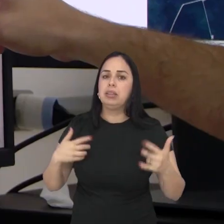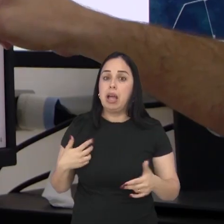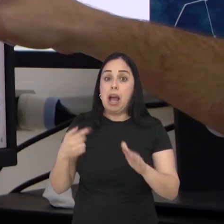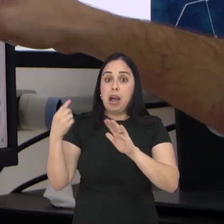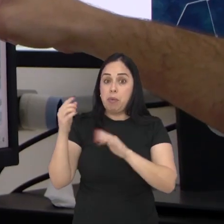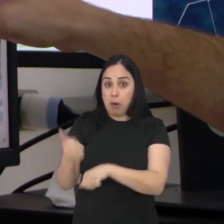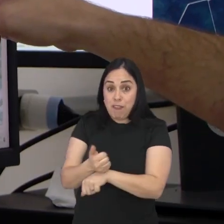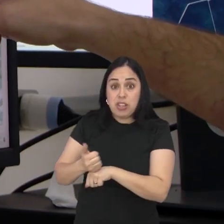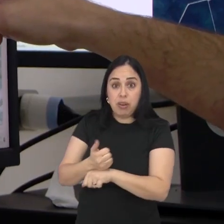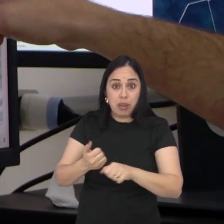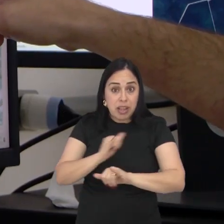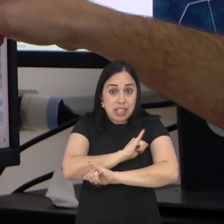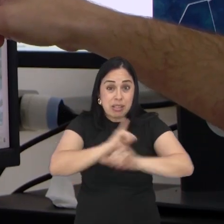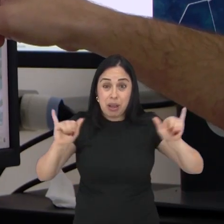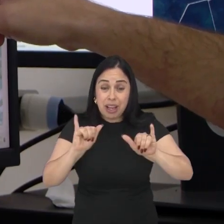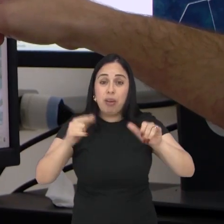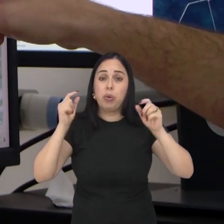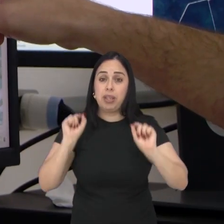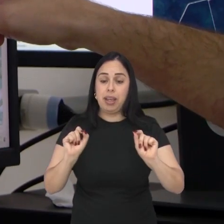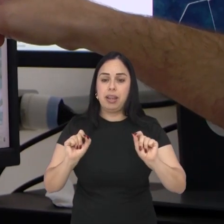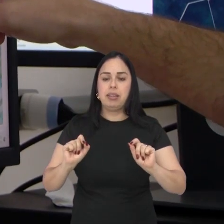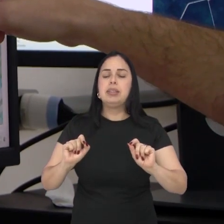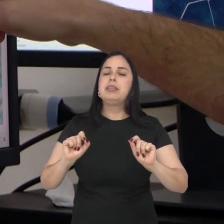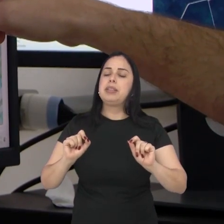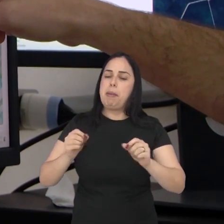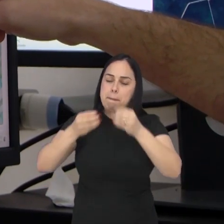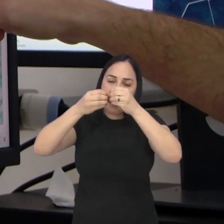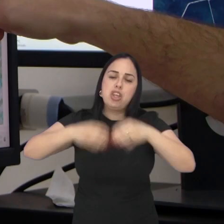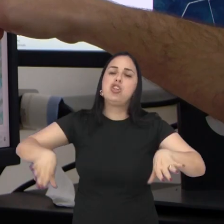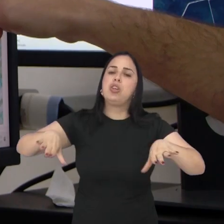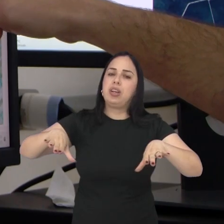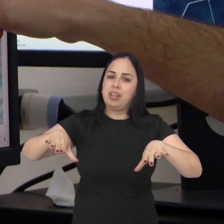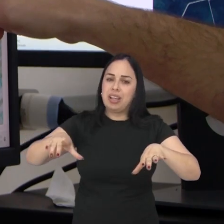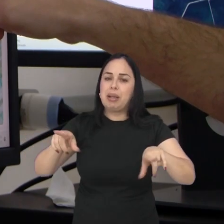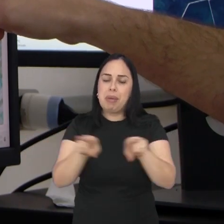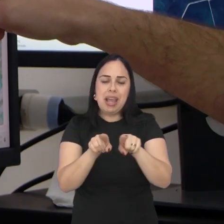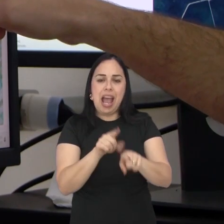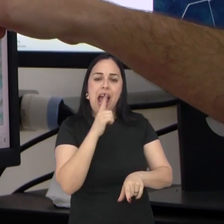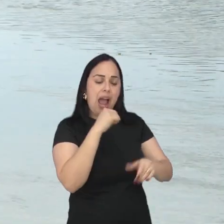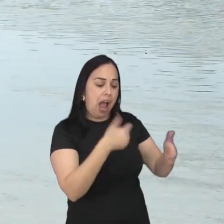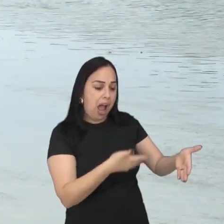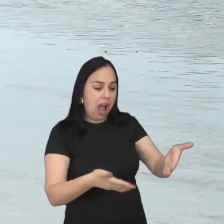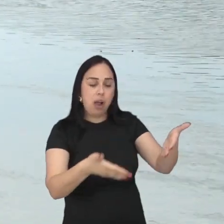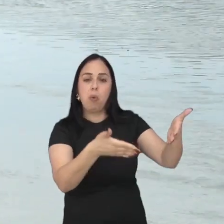cerrado. Especialistas alertam que a destruição do bioma impacta a segurança